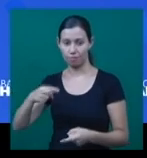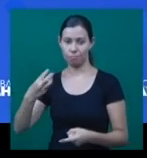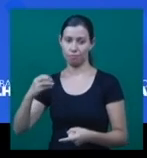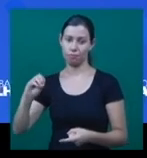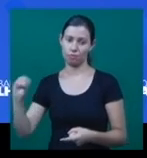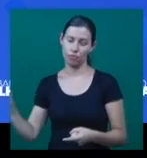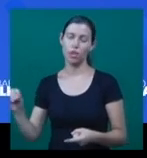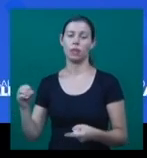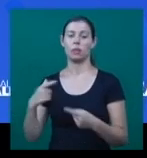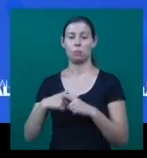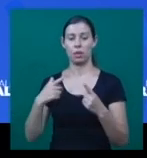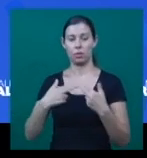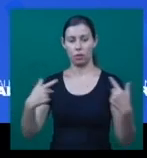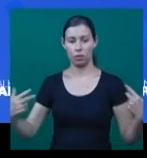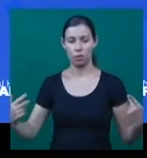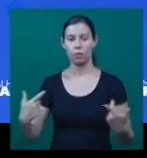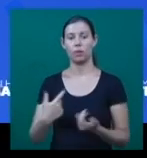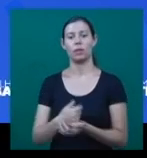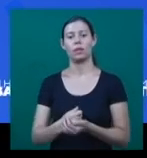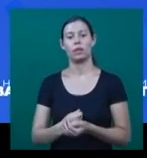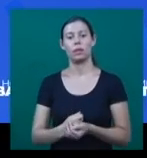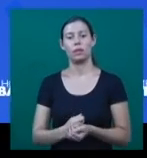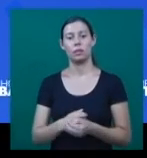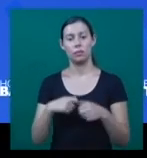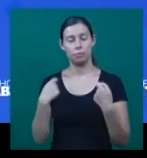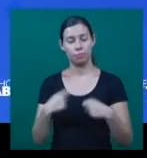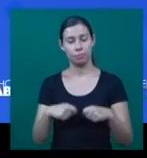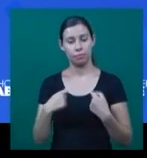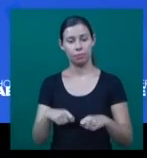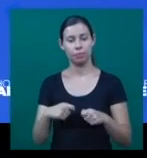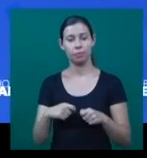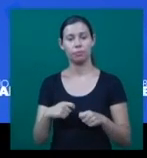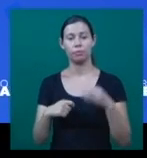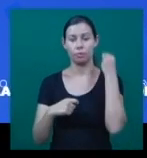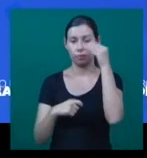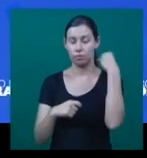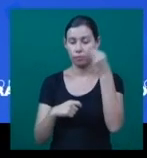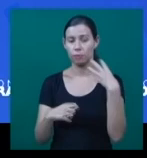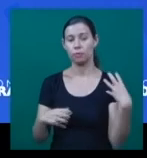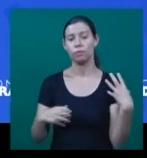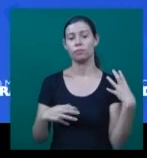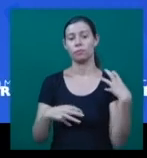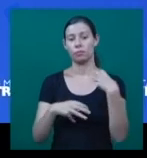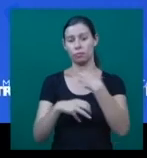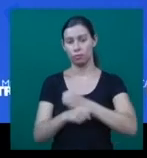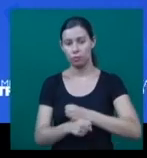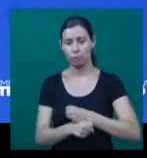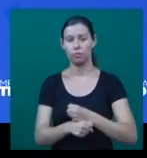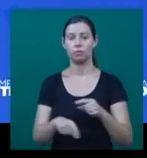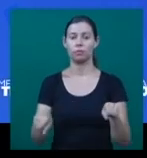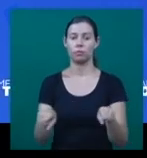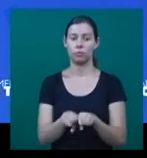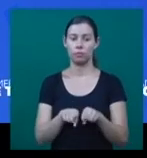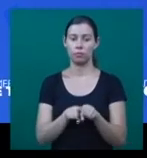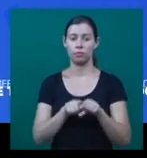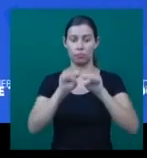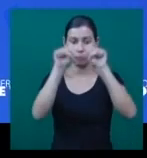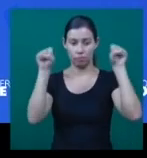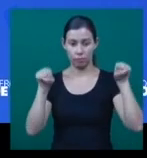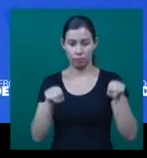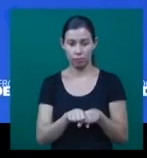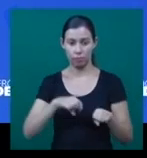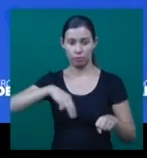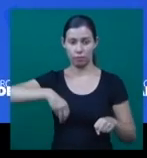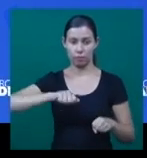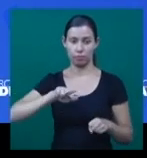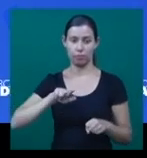valor de R$ 224,00 mais convênio médico. É preciso experiência em escritório de contabilidade e conhecimento do sistema